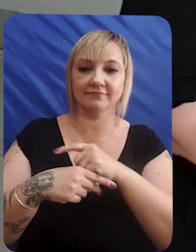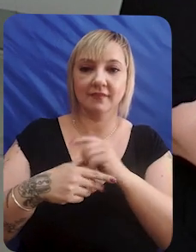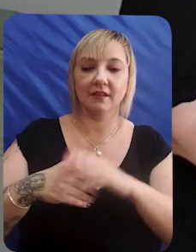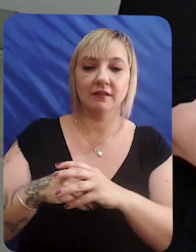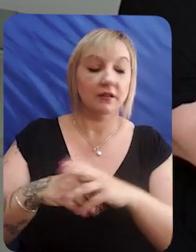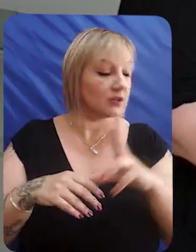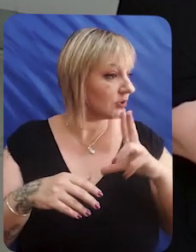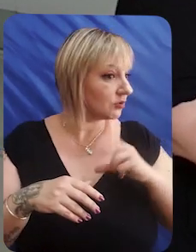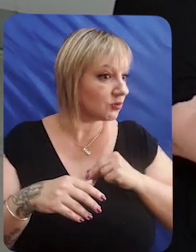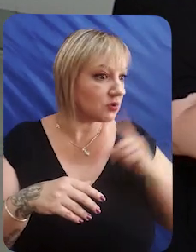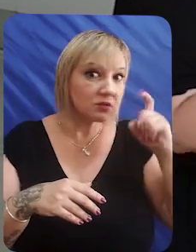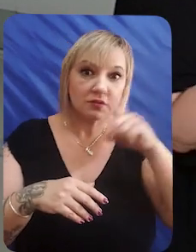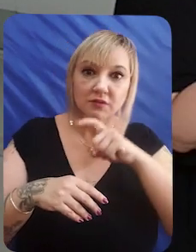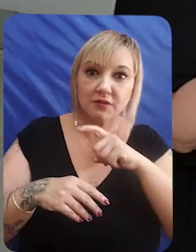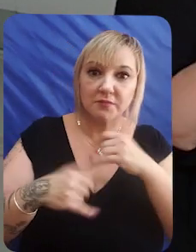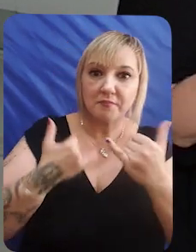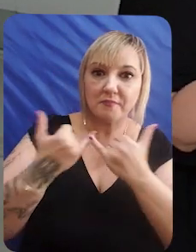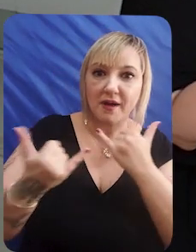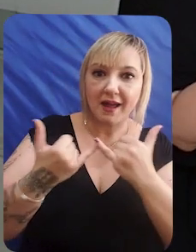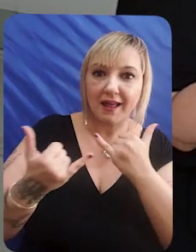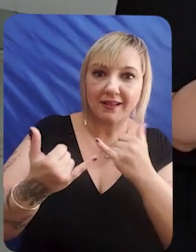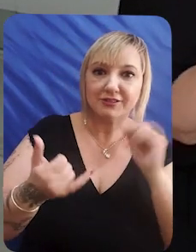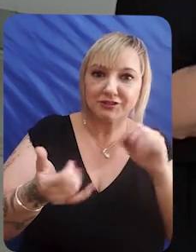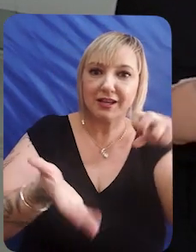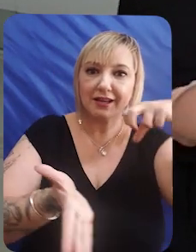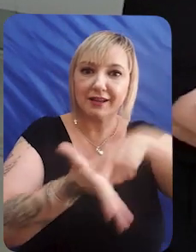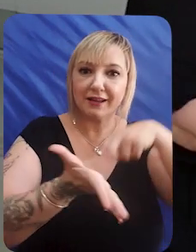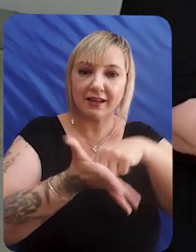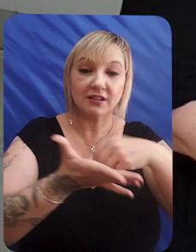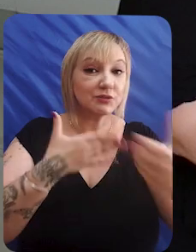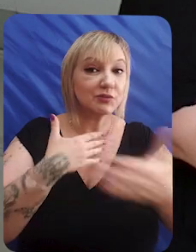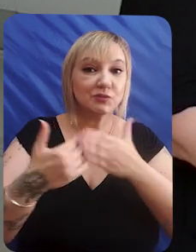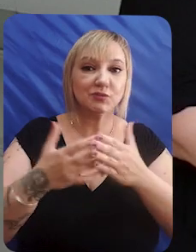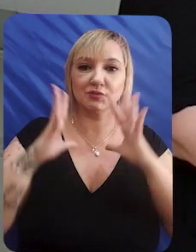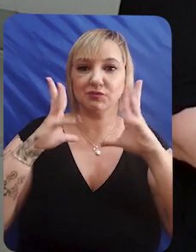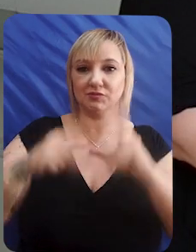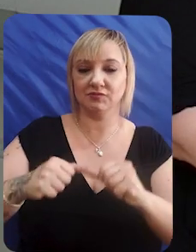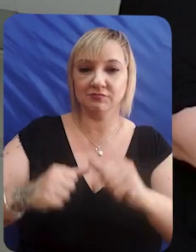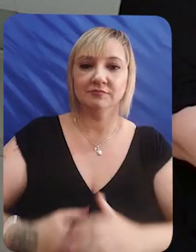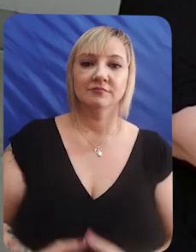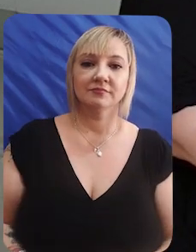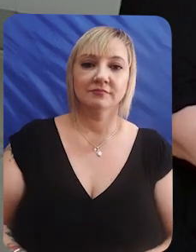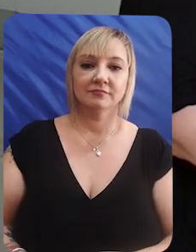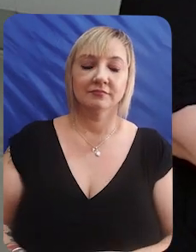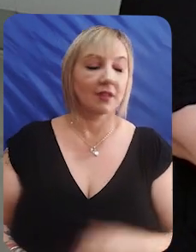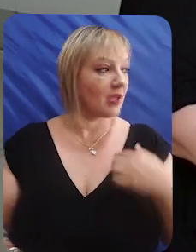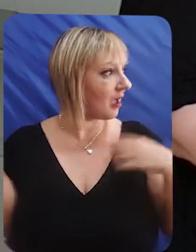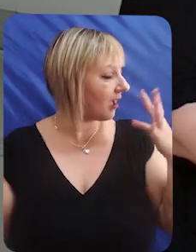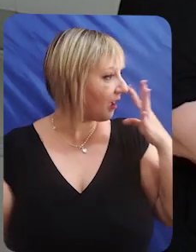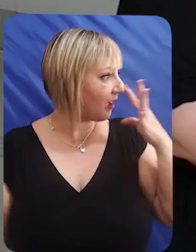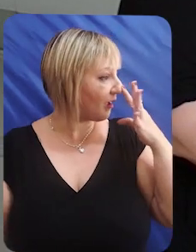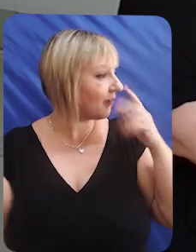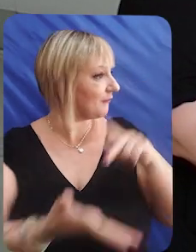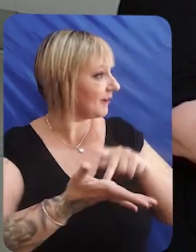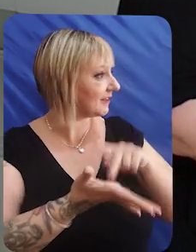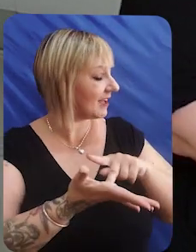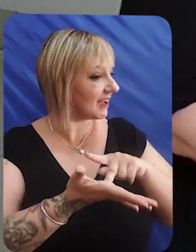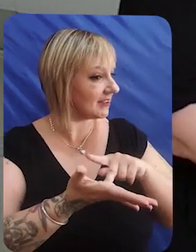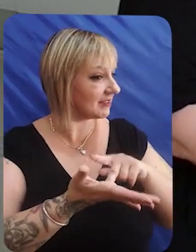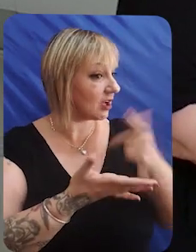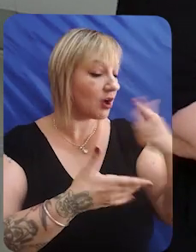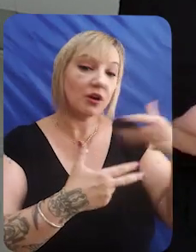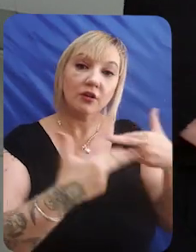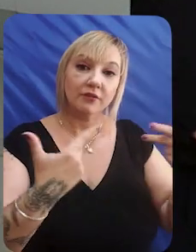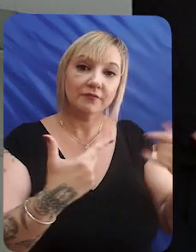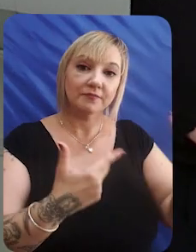muito. Nossa, dificulta muito. Então parece que ele já é punido de todas as formas, né? Eu estou impressionada com isso, é verdade. Outra